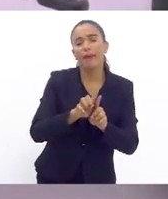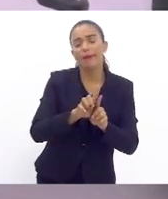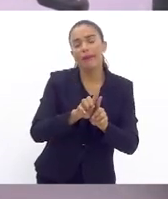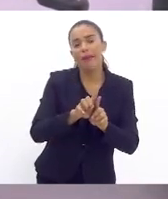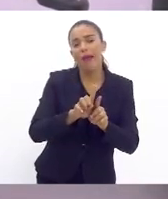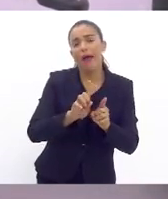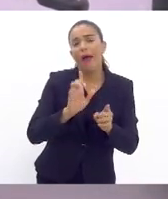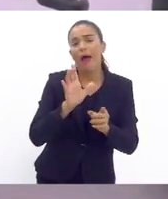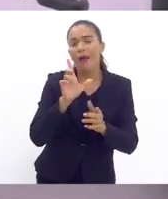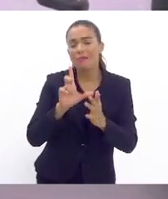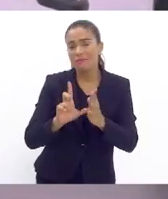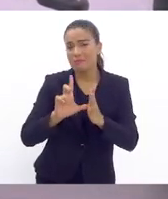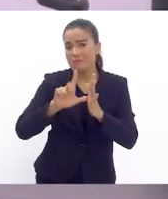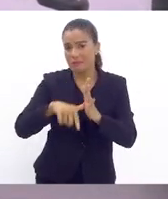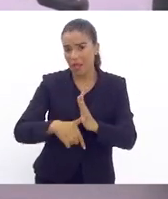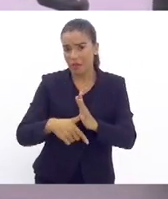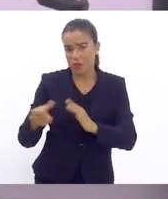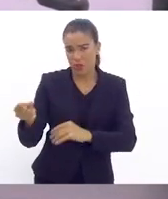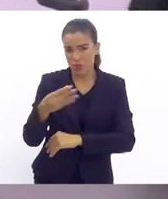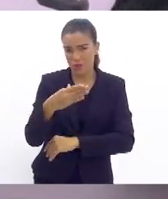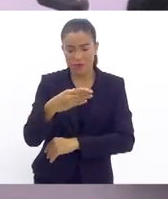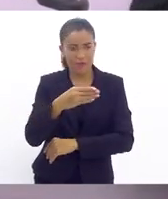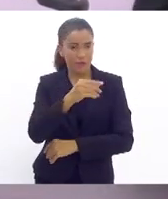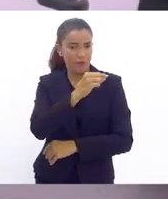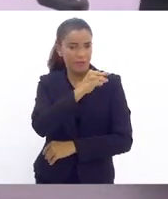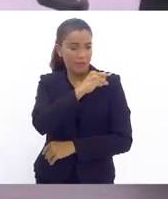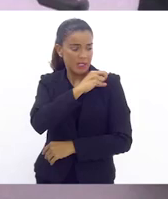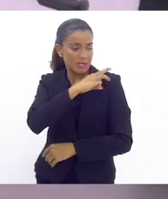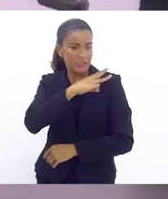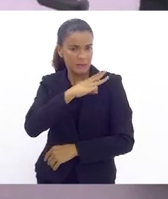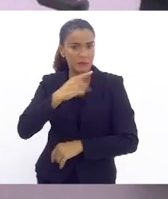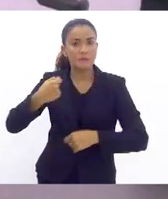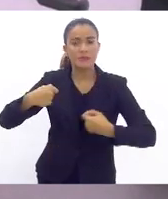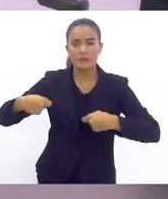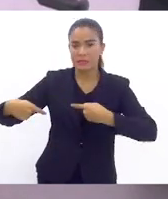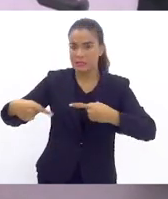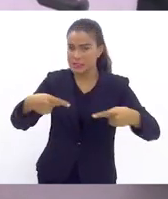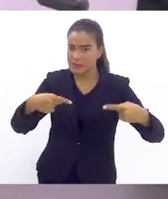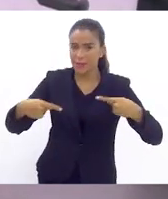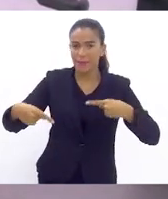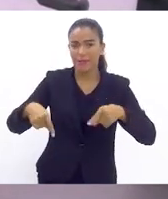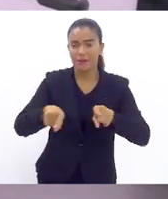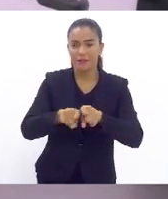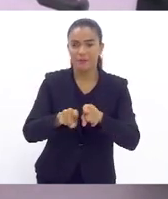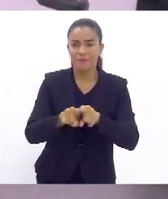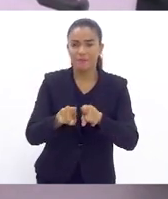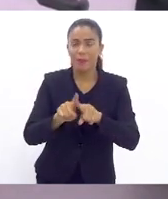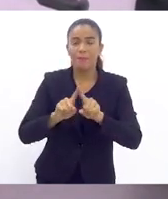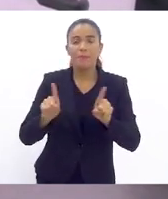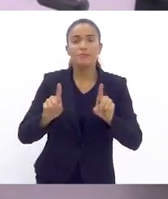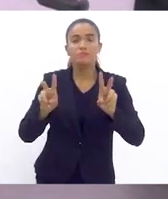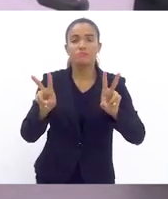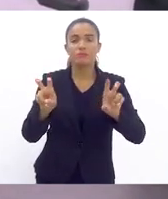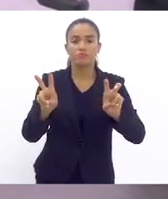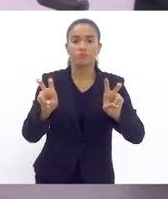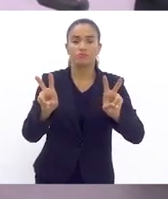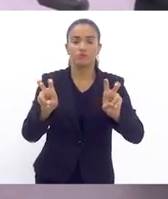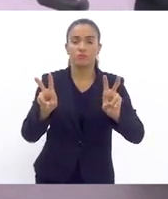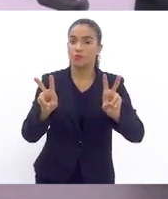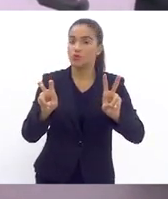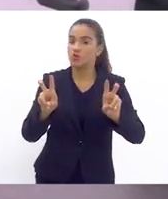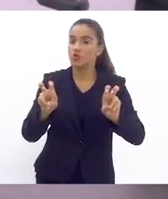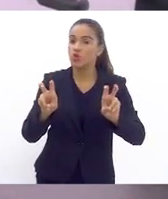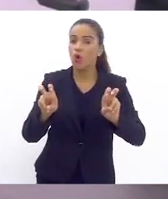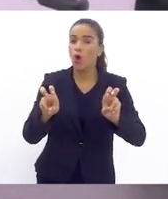implementação do novo ensino médio que eu acho que a gente tem que debater muito isso aqui também mas a questão é que sobre